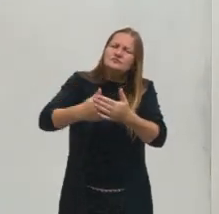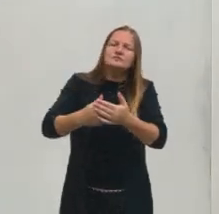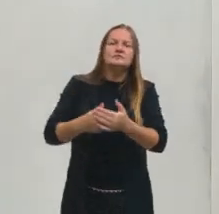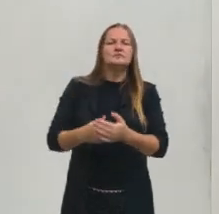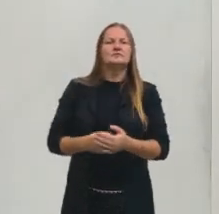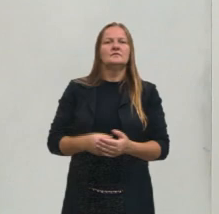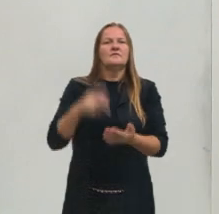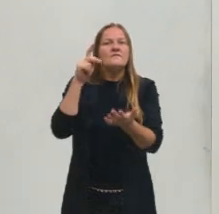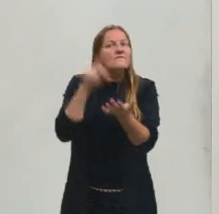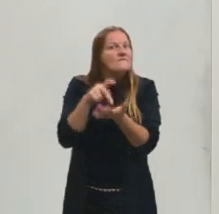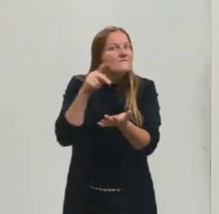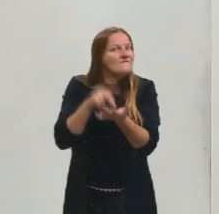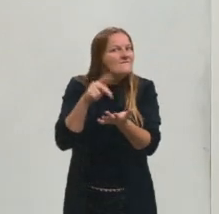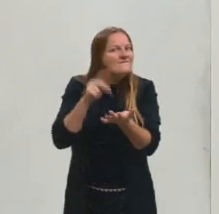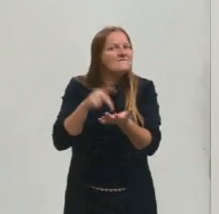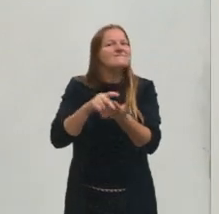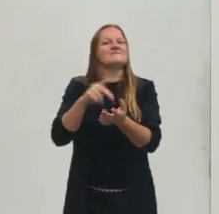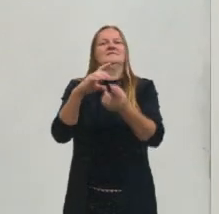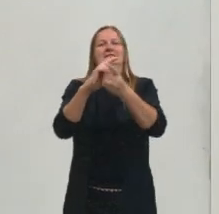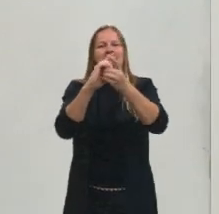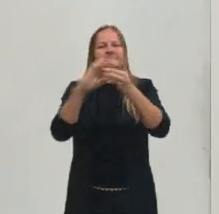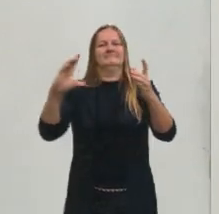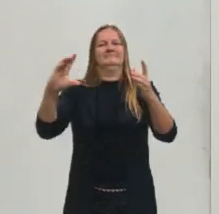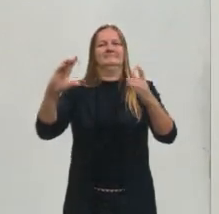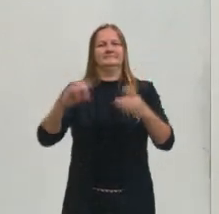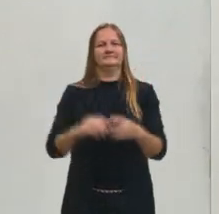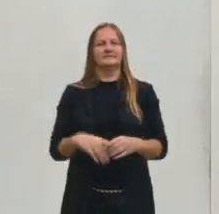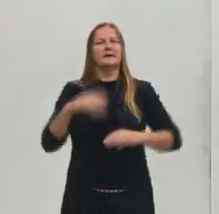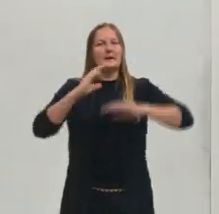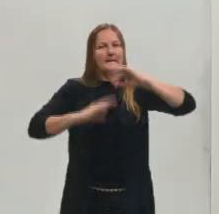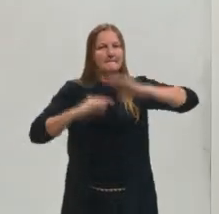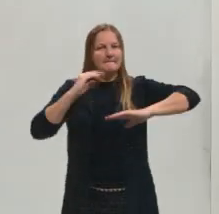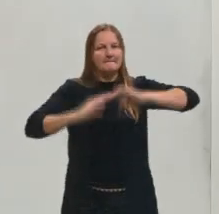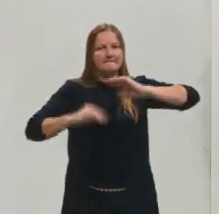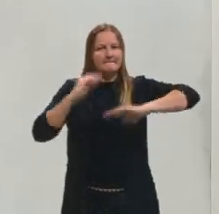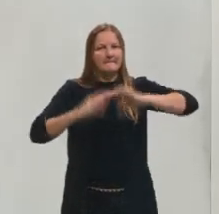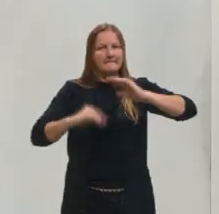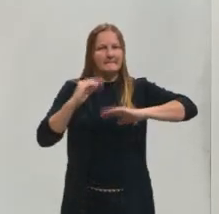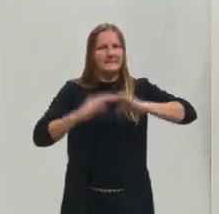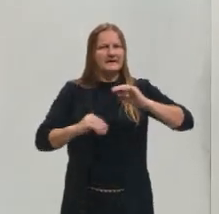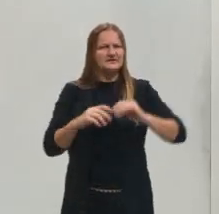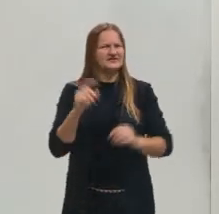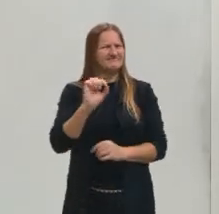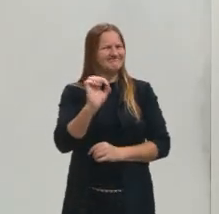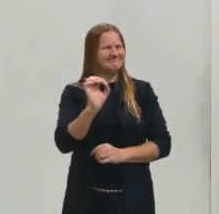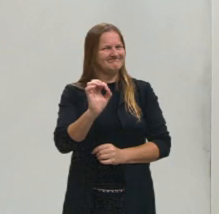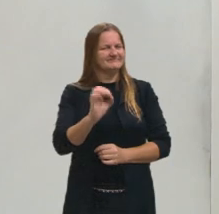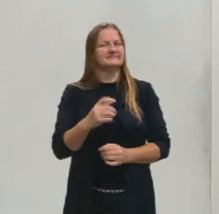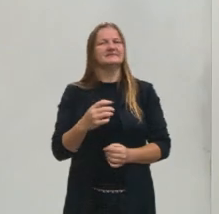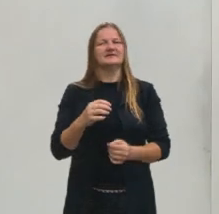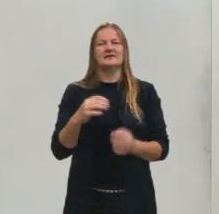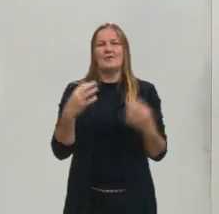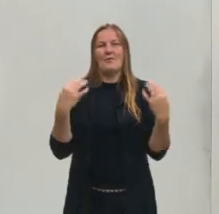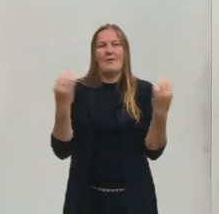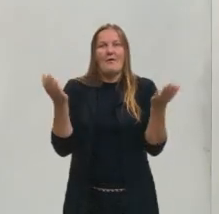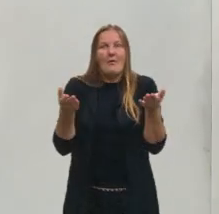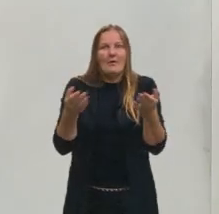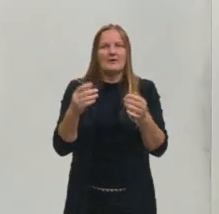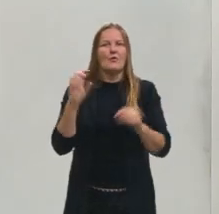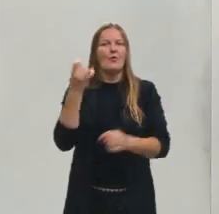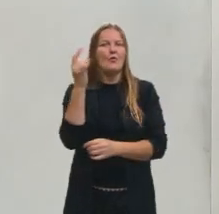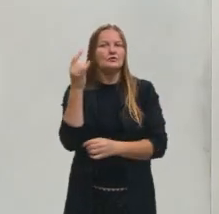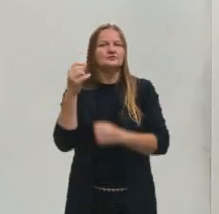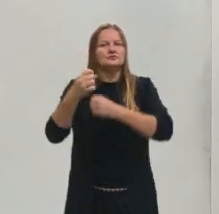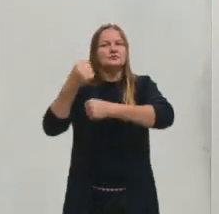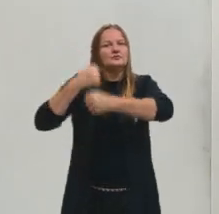do que momentos verdadeiramente Democráticos então é uma prática que não estava tão na moda assim né nesses